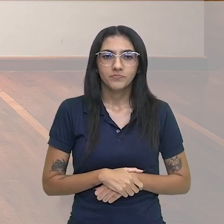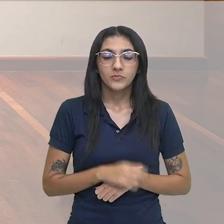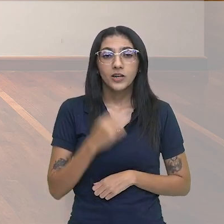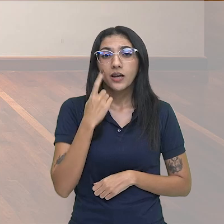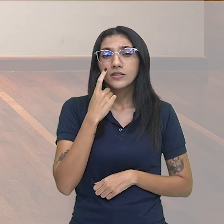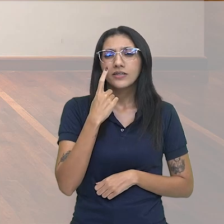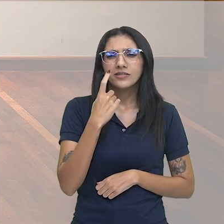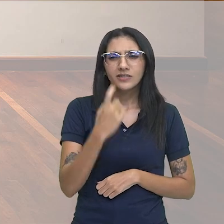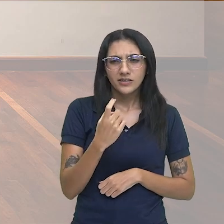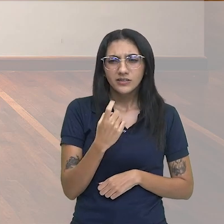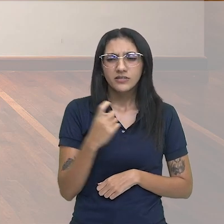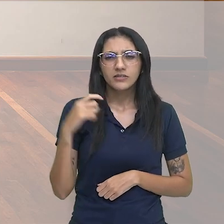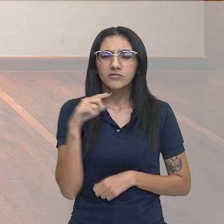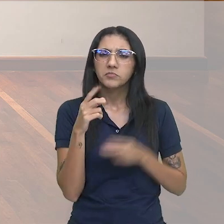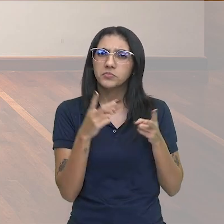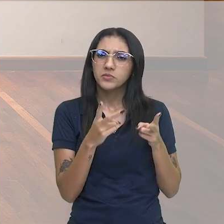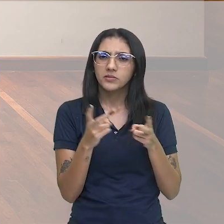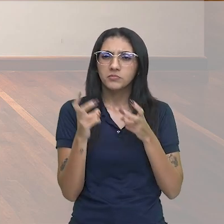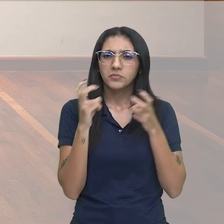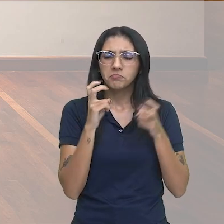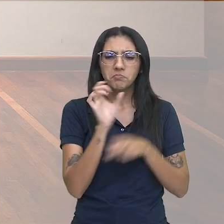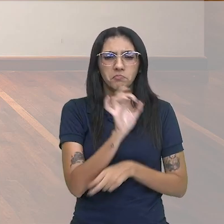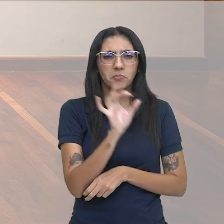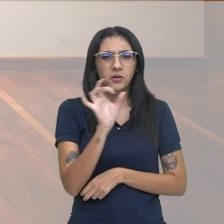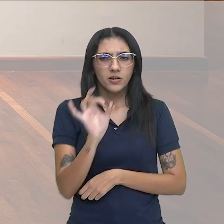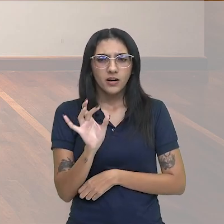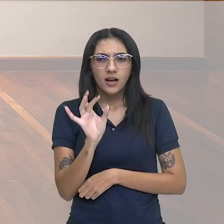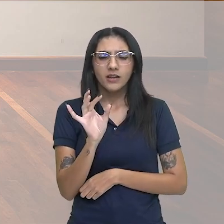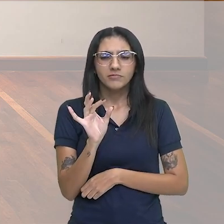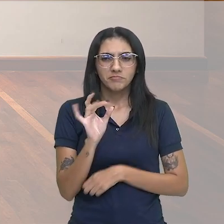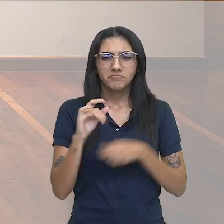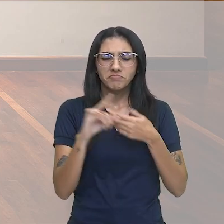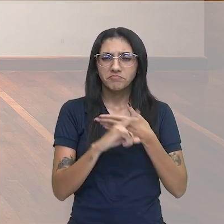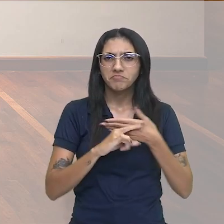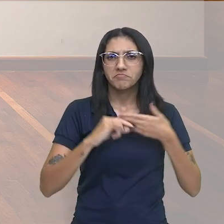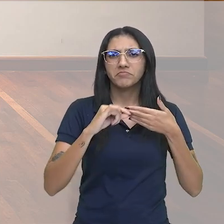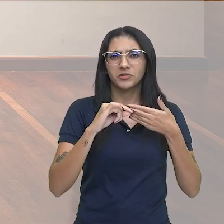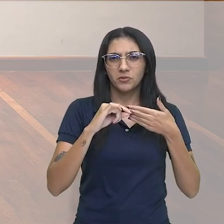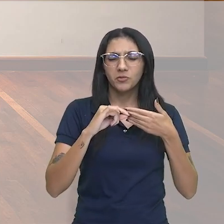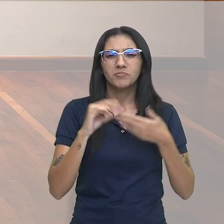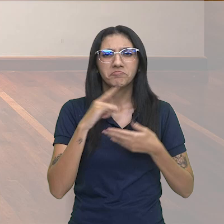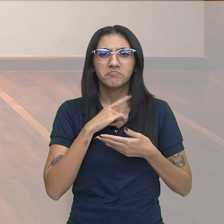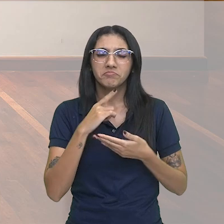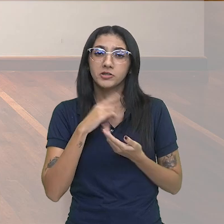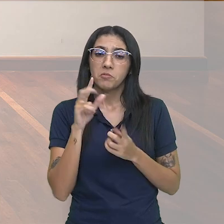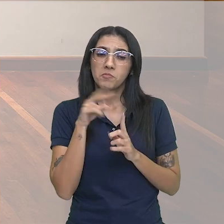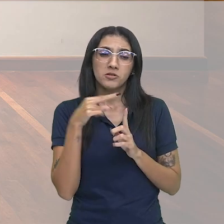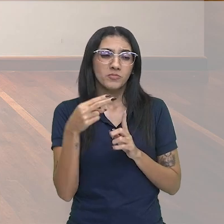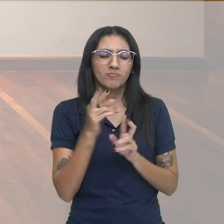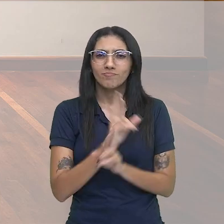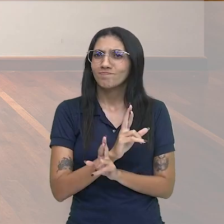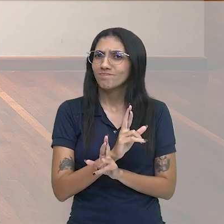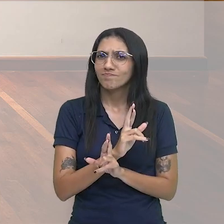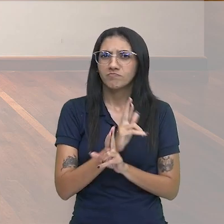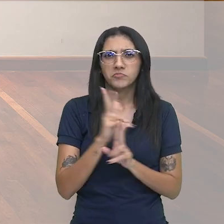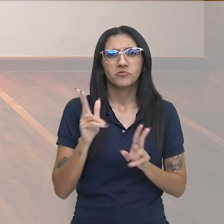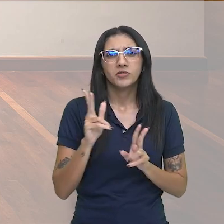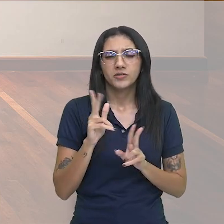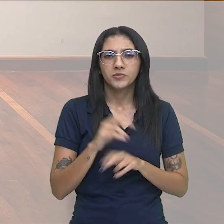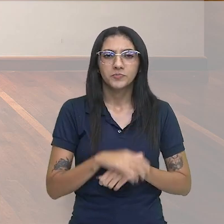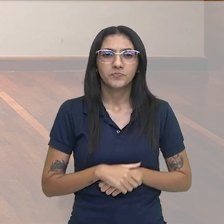que a gente observa, né, que como cada um dos autores tem um olhar diferente.